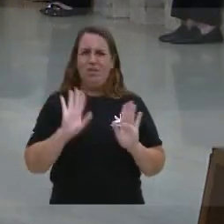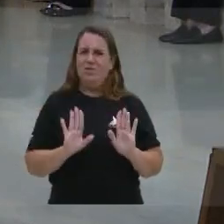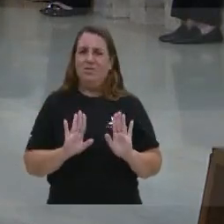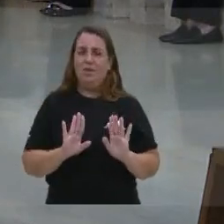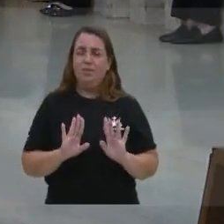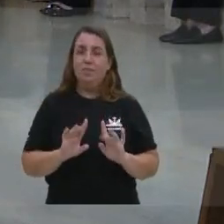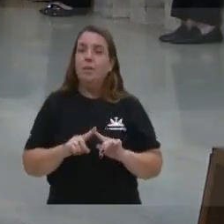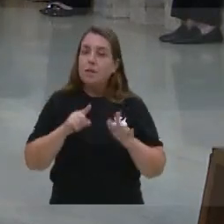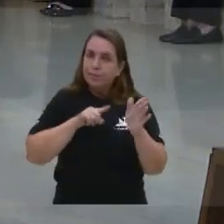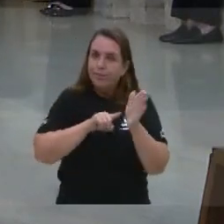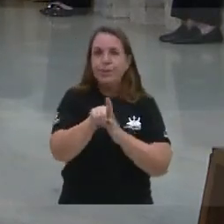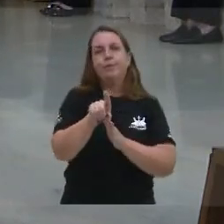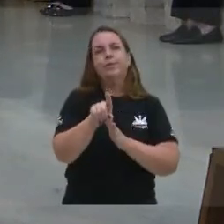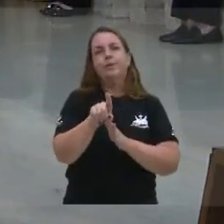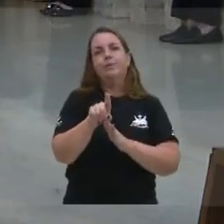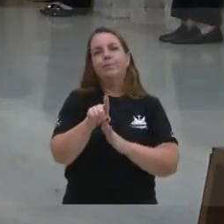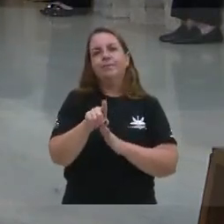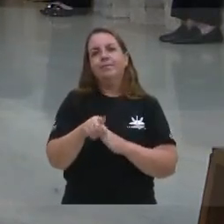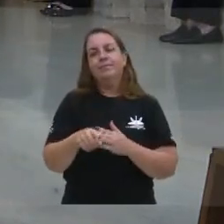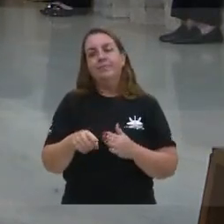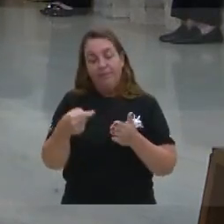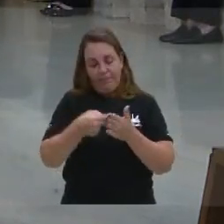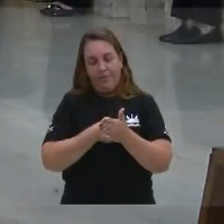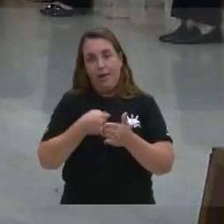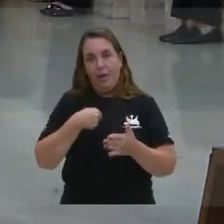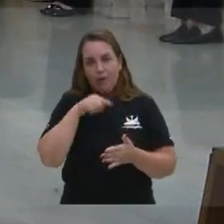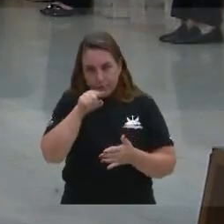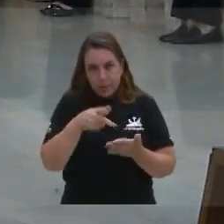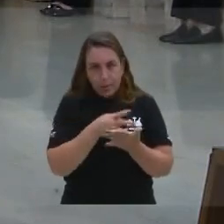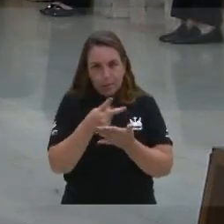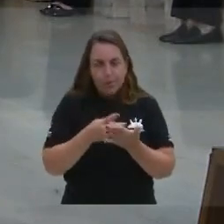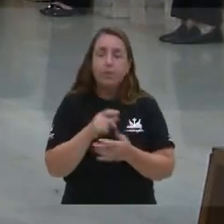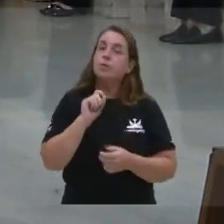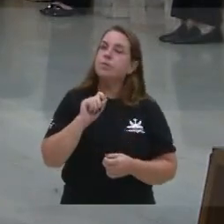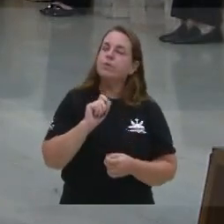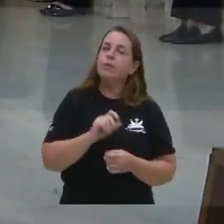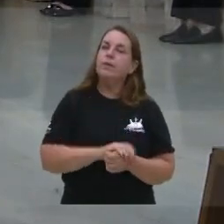continua: o que eu e você procuramos?